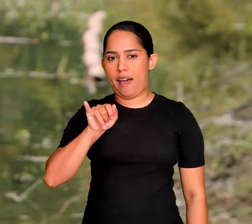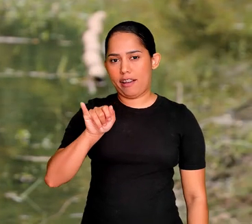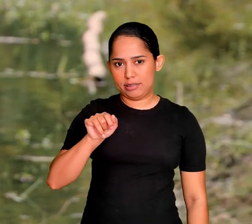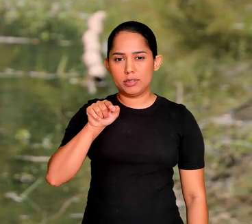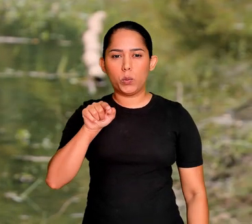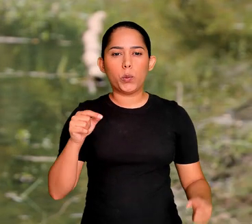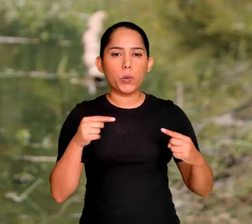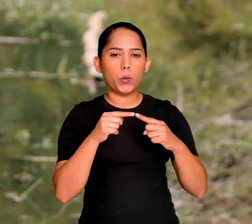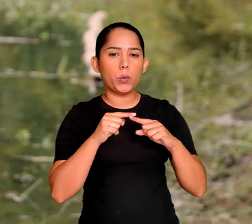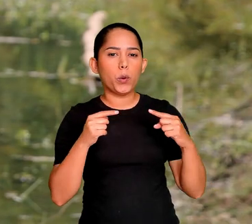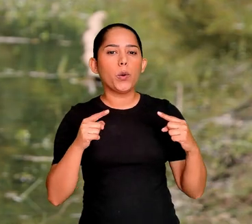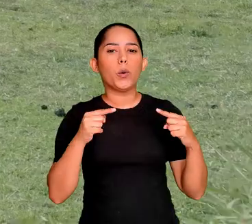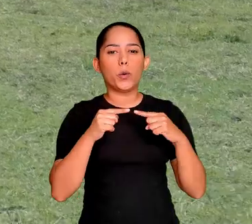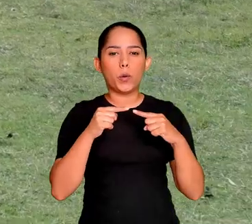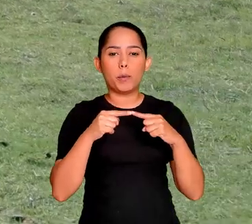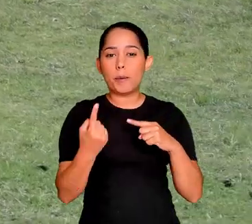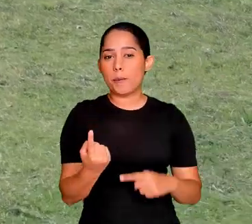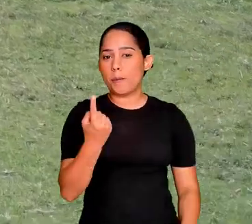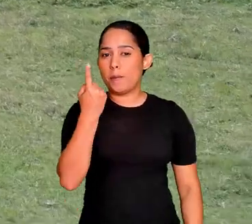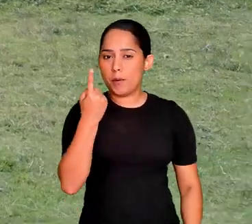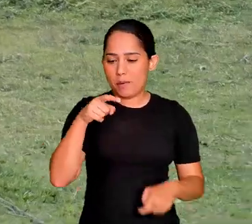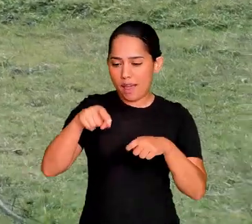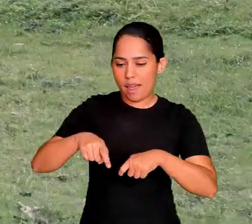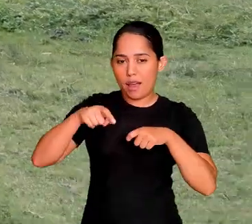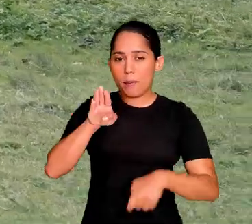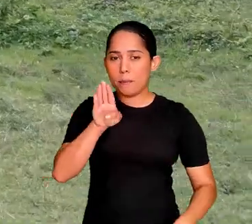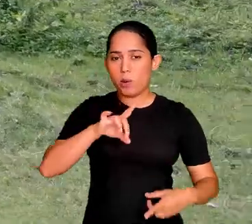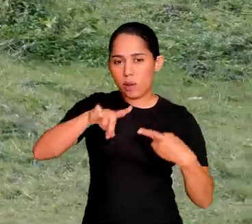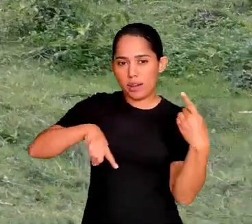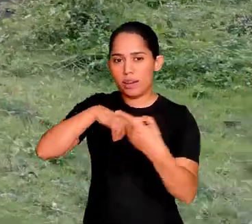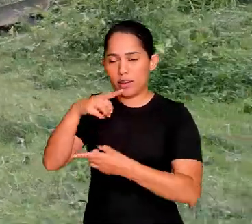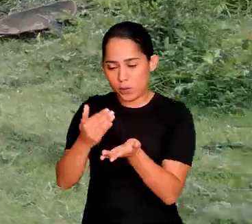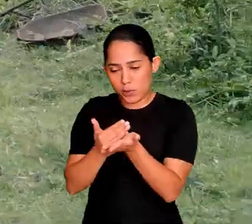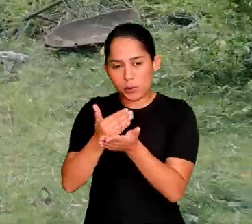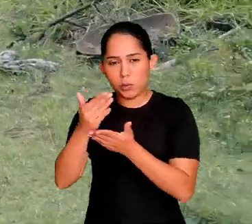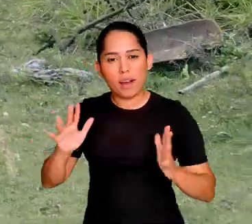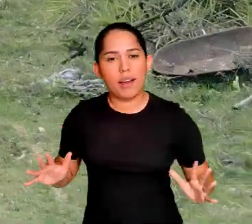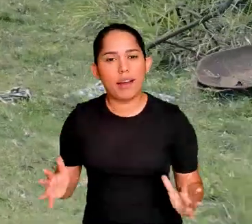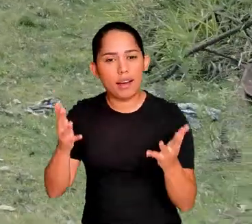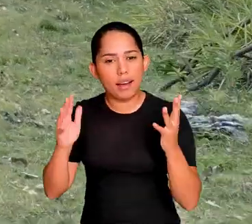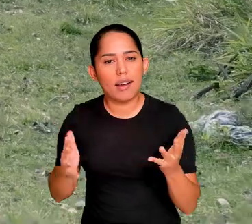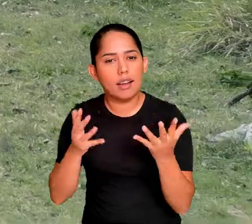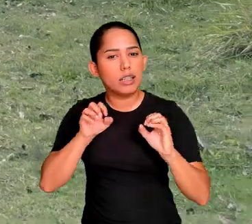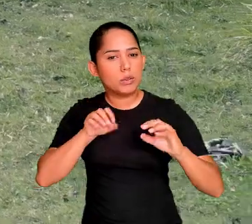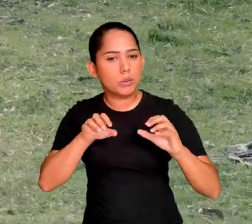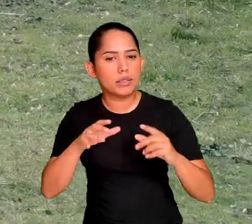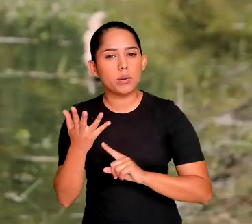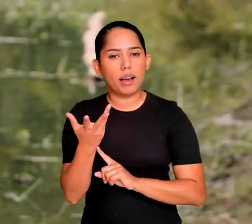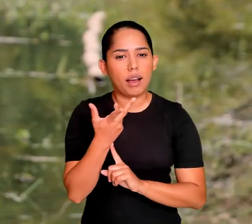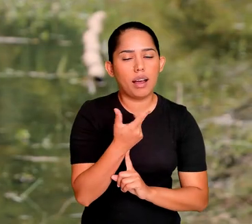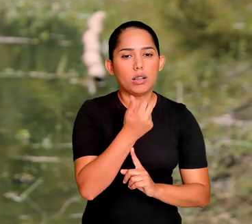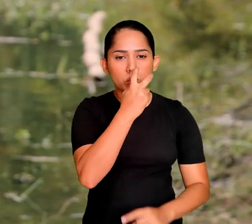sítio biodinâmico de São Miguel Arcanjo, uma iniciativa que nasce para poder impulsionar a educação, a arte, a